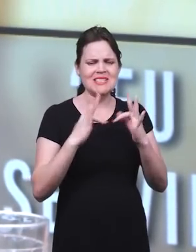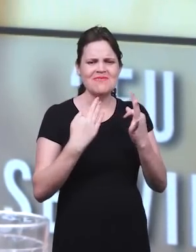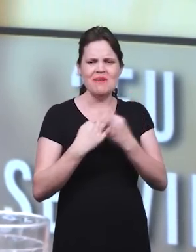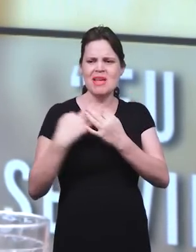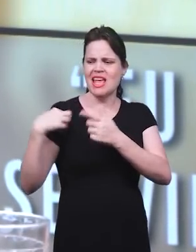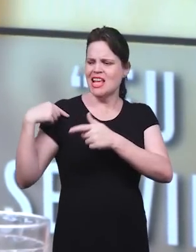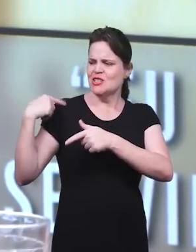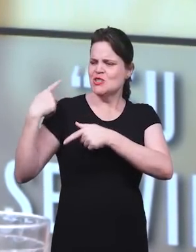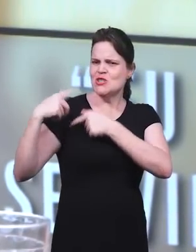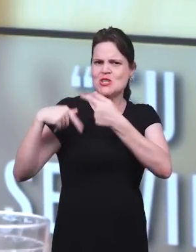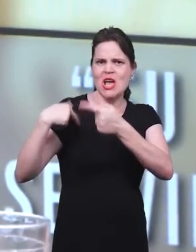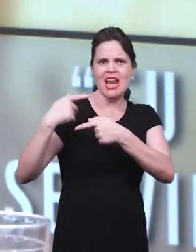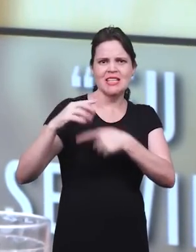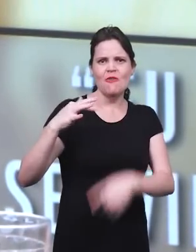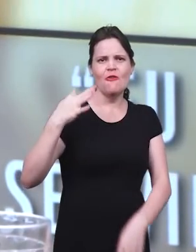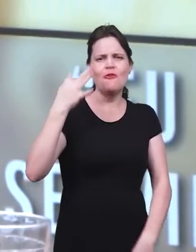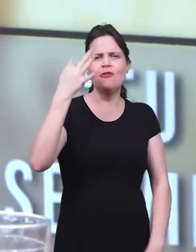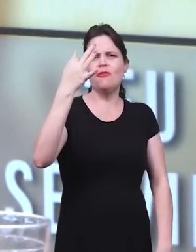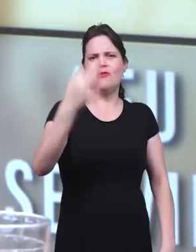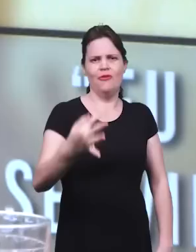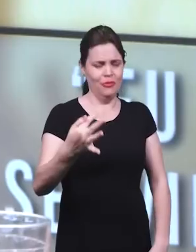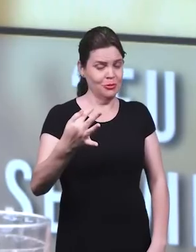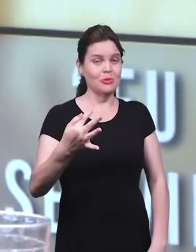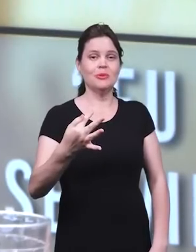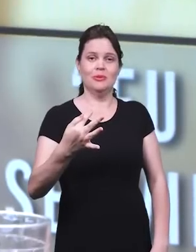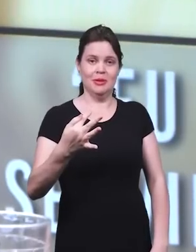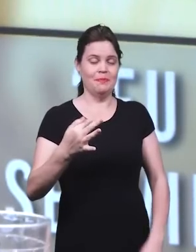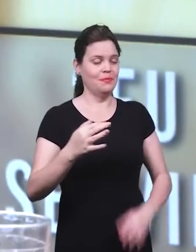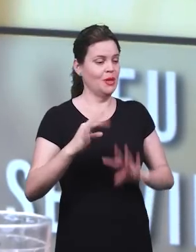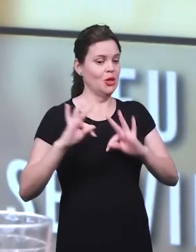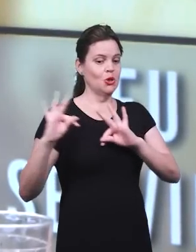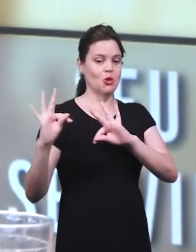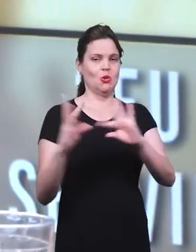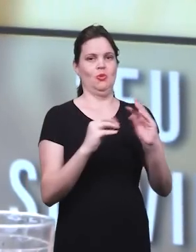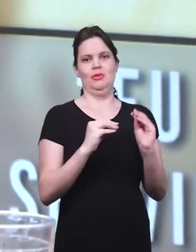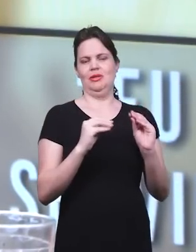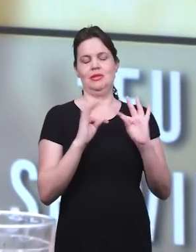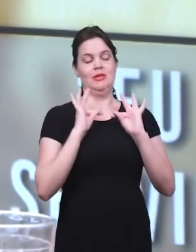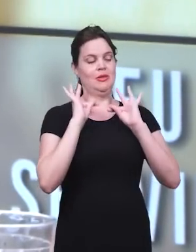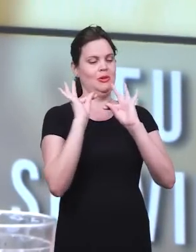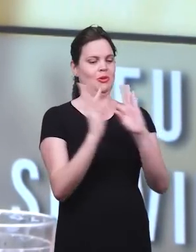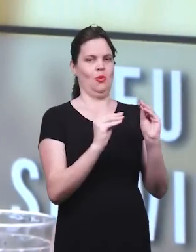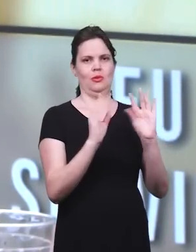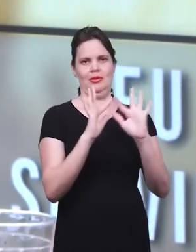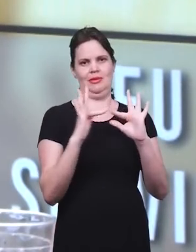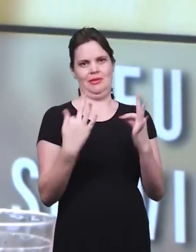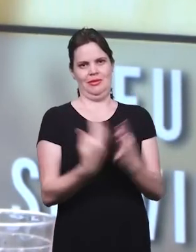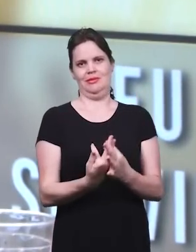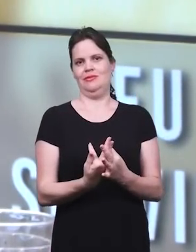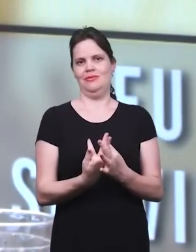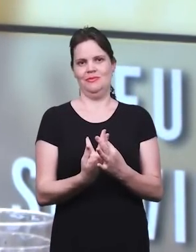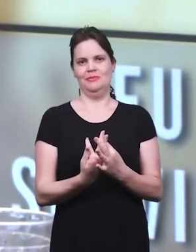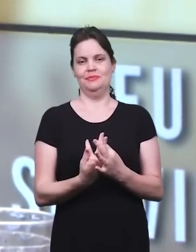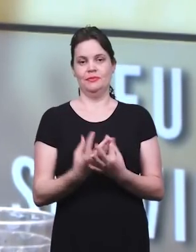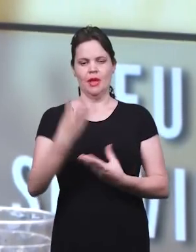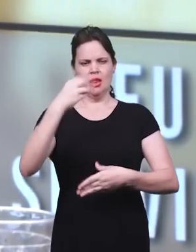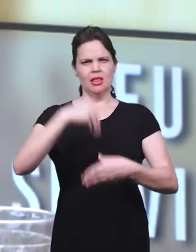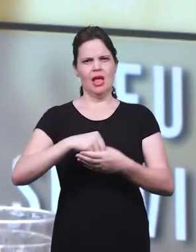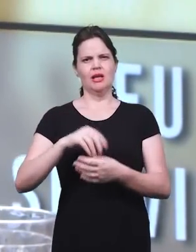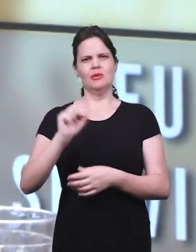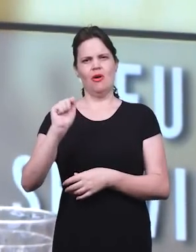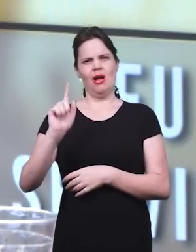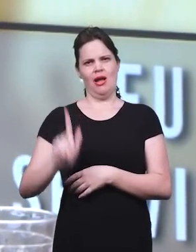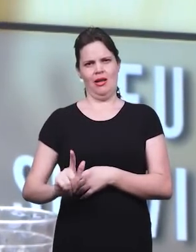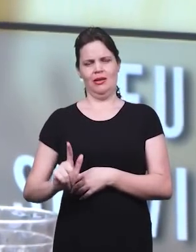as famílias que viriam após ele, todas as famílias da terra, né? Na carta